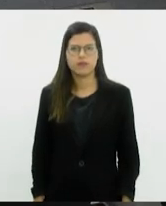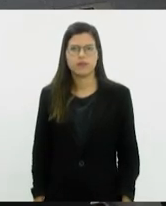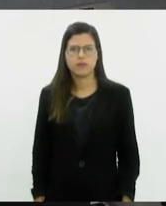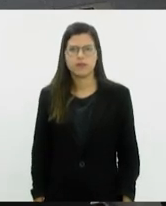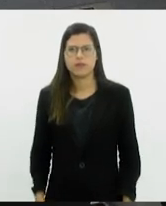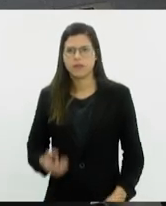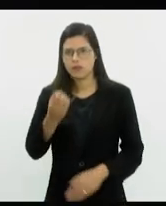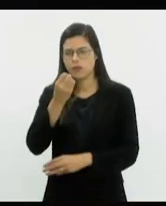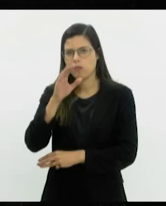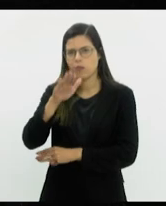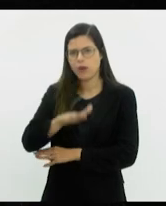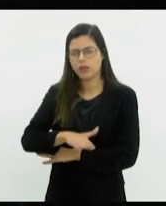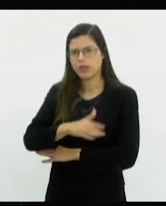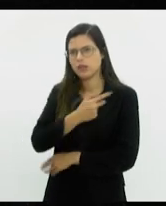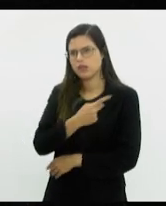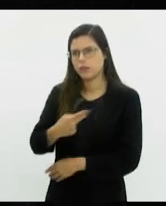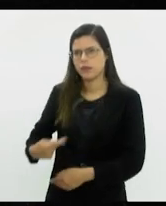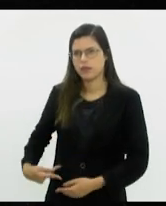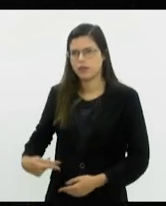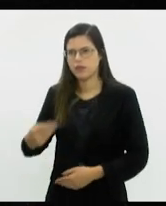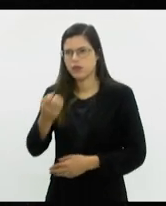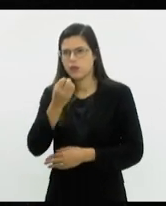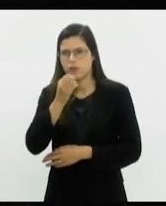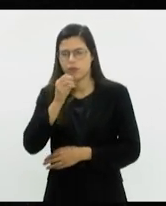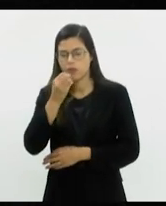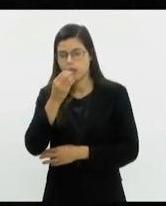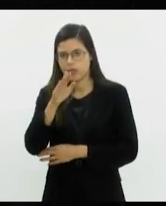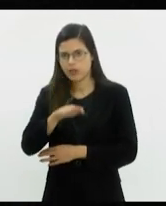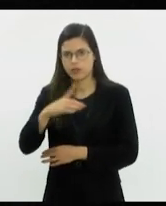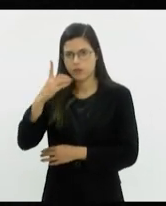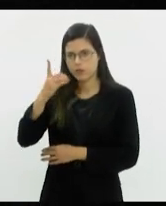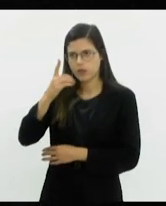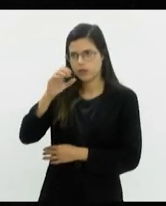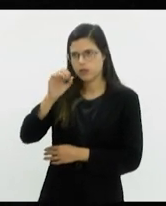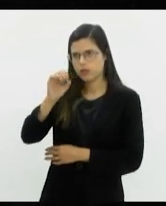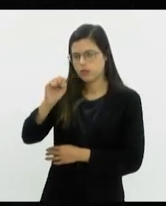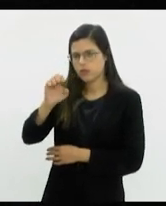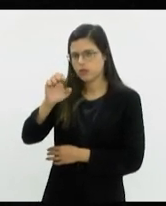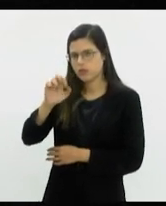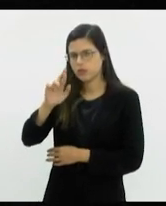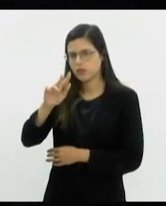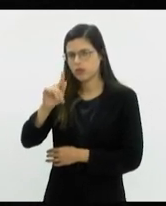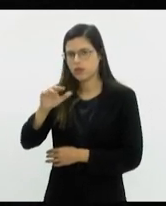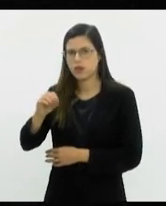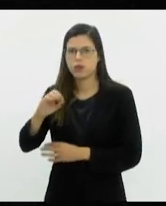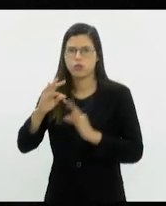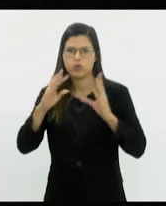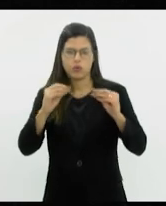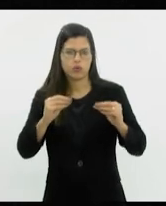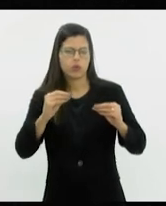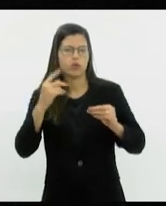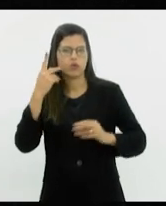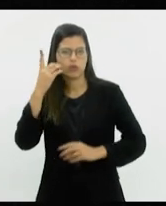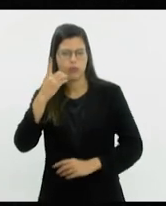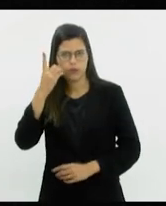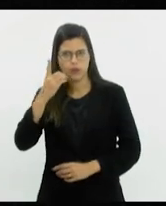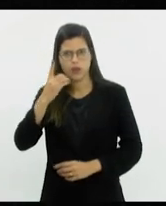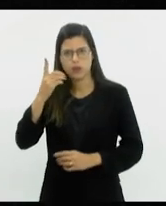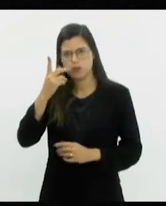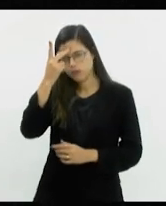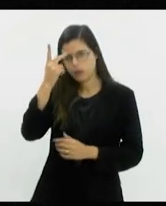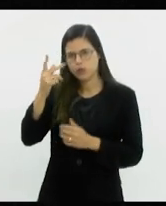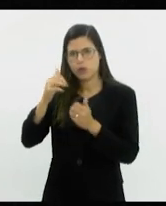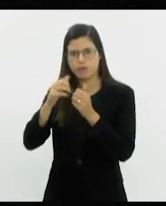Boa tarde, senhor presidente. Boa tarde, deputado Sérgio Fernandes. Boa tarde a todos os parlamentares, daqueles que nos acompanham pela TV